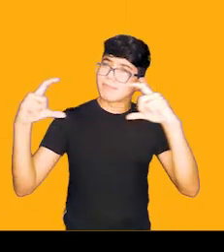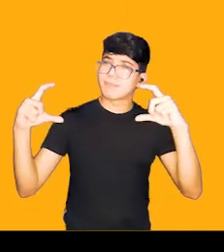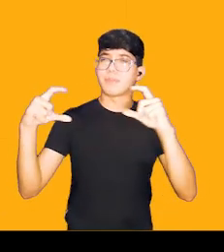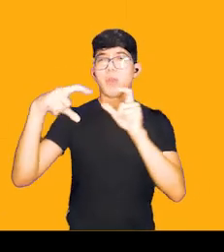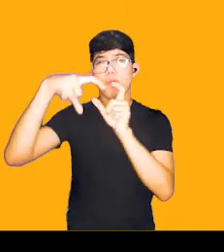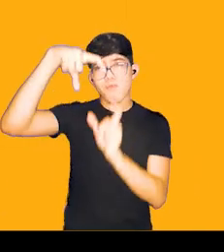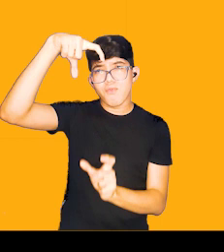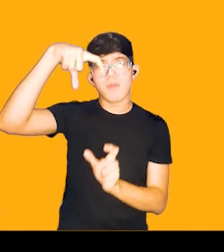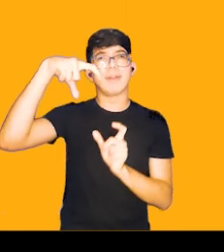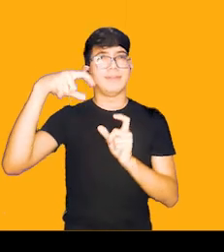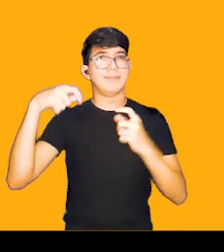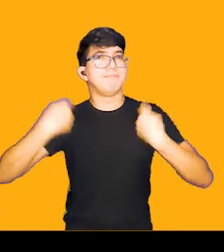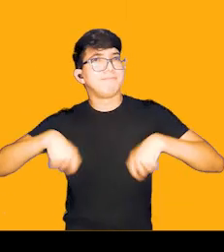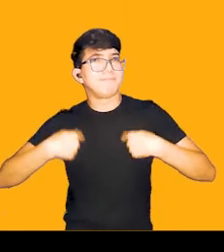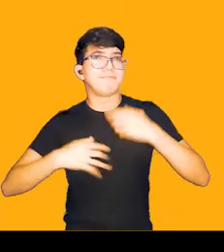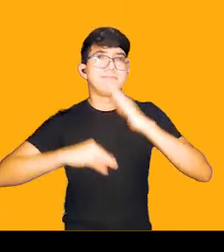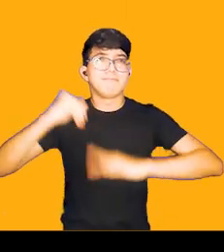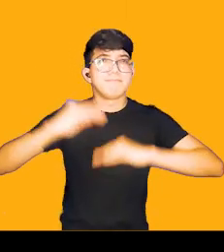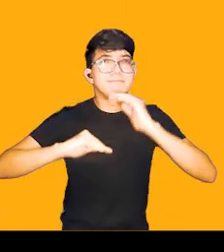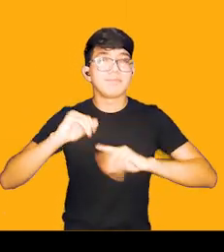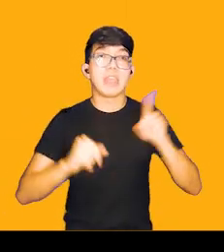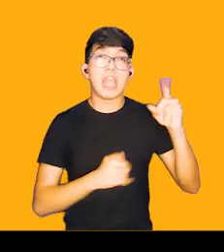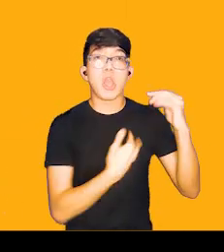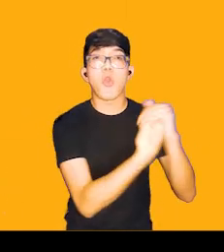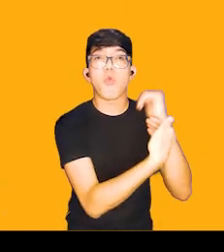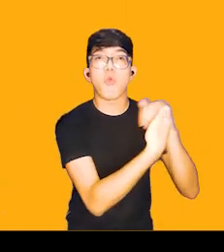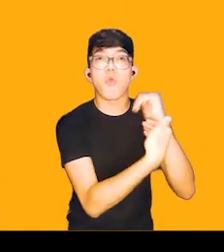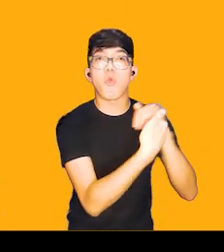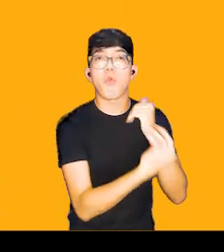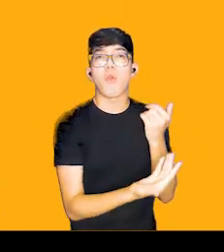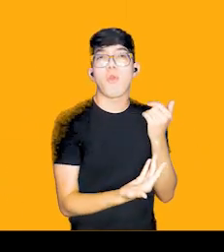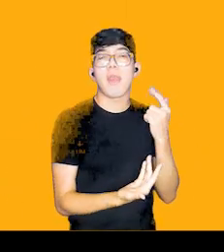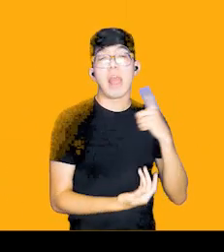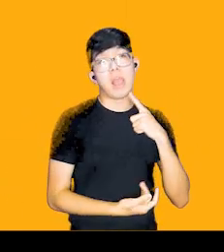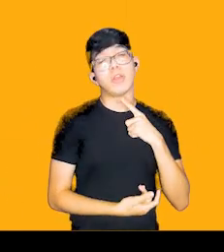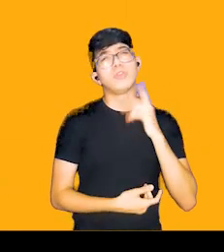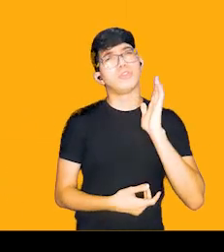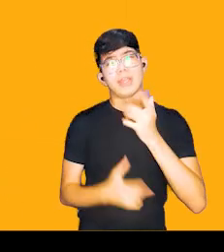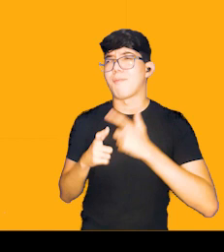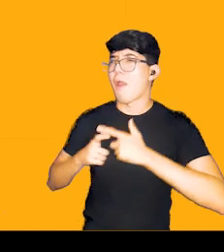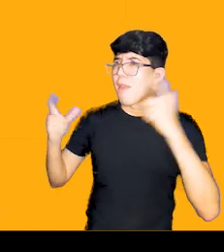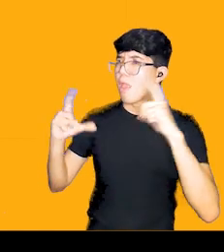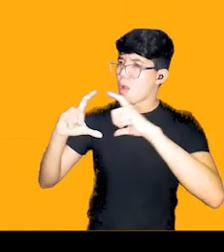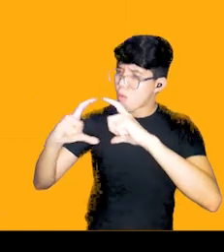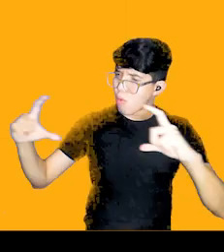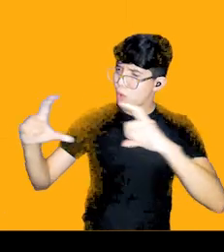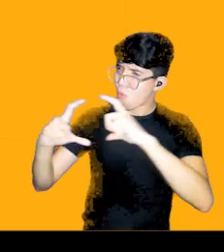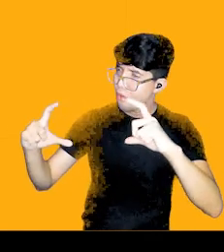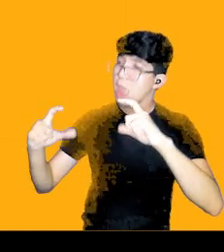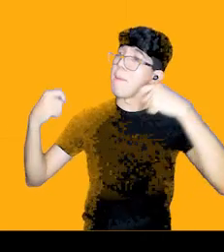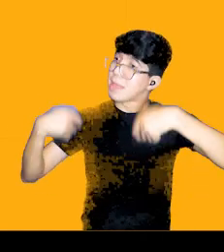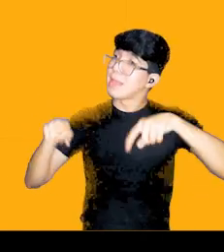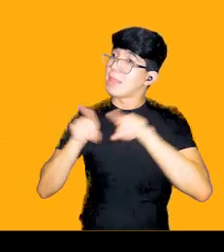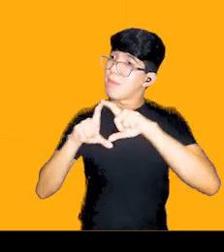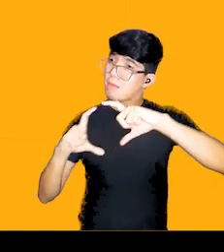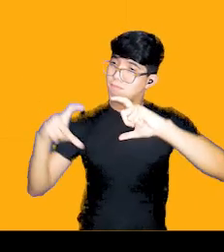falava, tem que fazer a foto horizontal, mas tem que fazer a vertical, porque o jornal precisa. O jornal é feito por